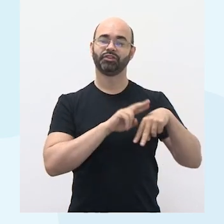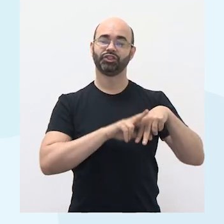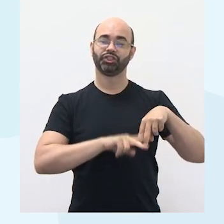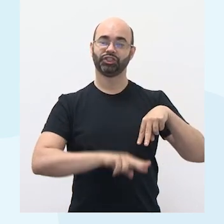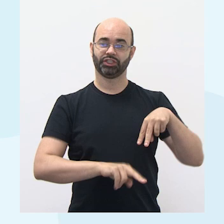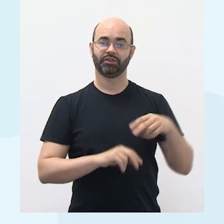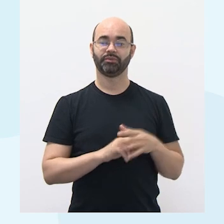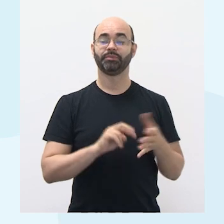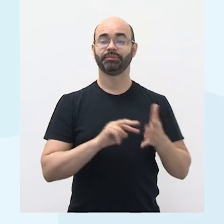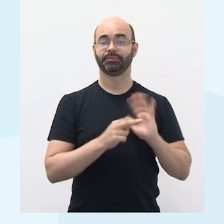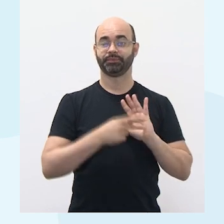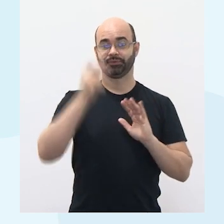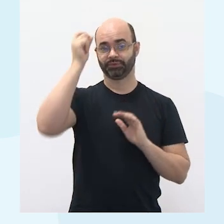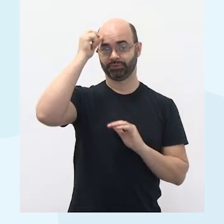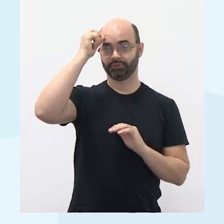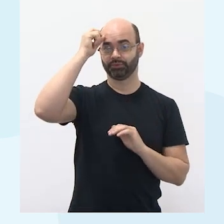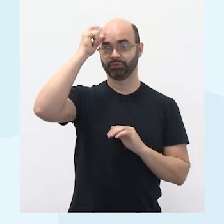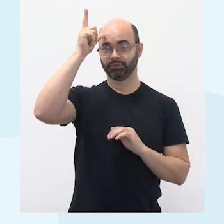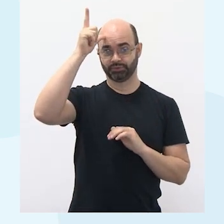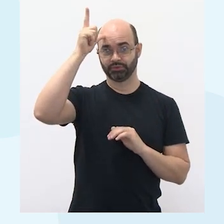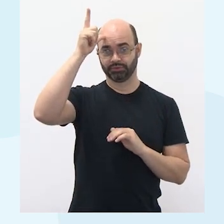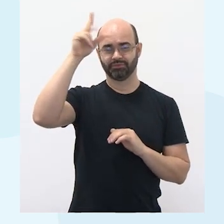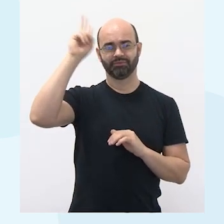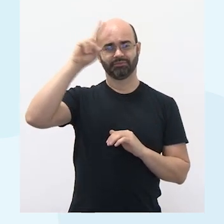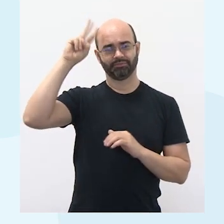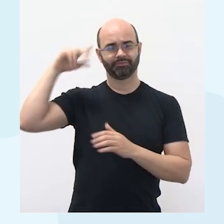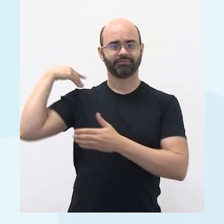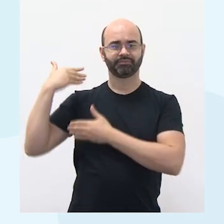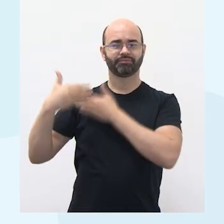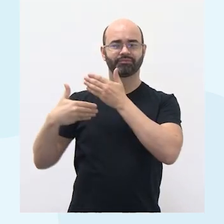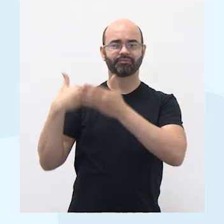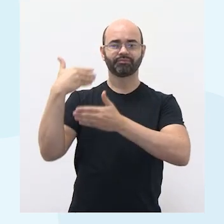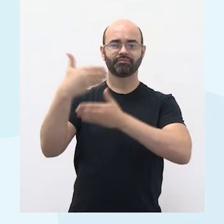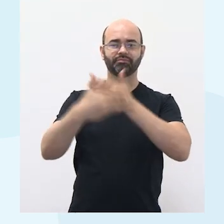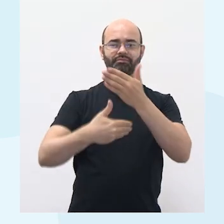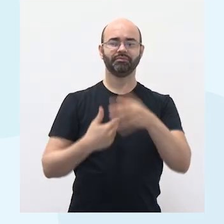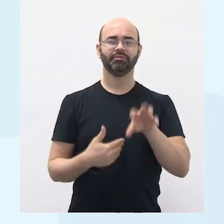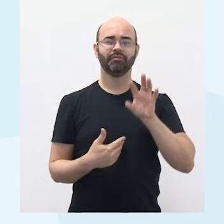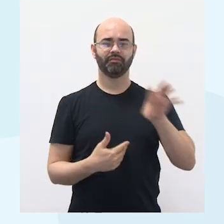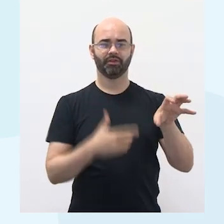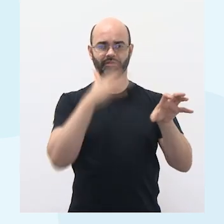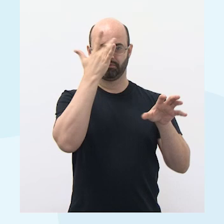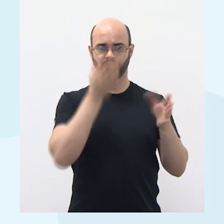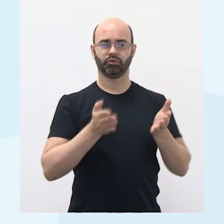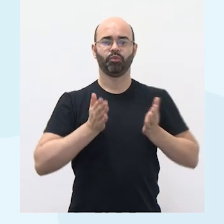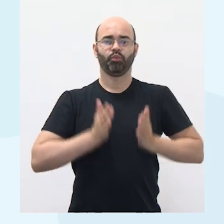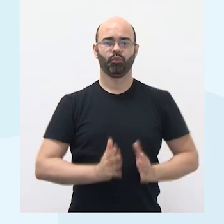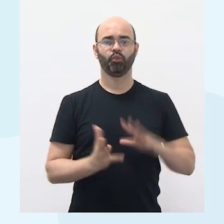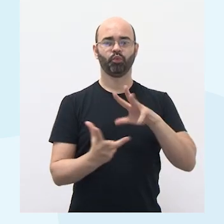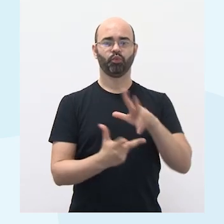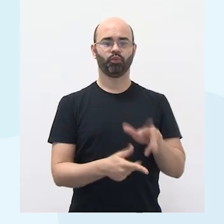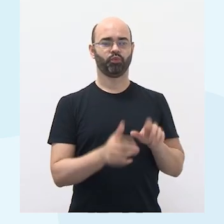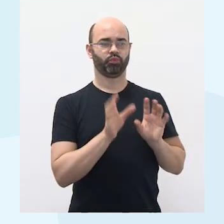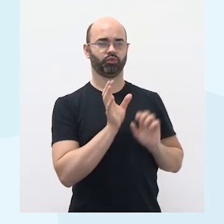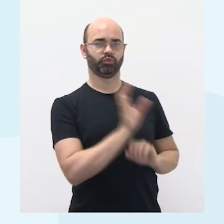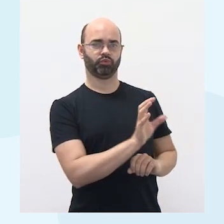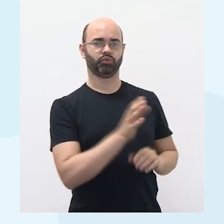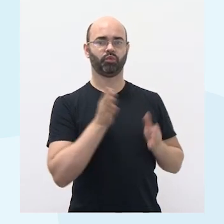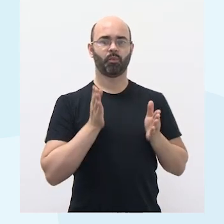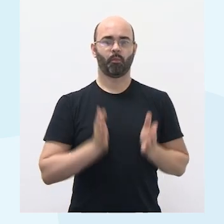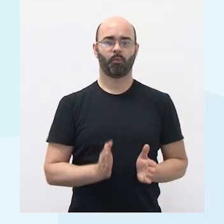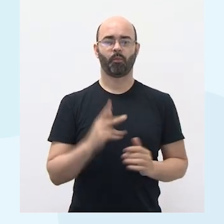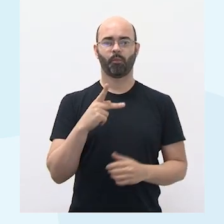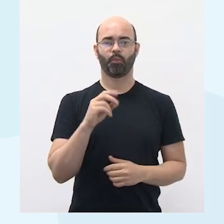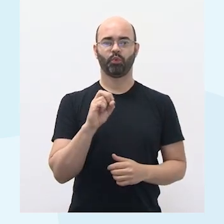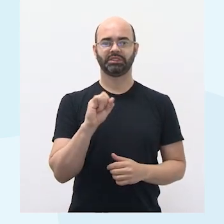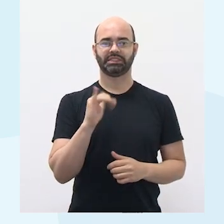dispositivo cultural constituído historicamente, que classifica e posiciona no mundo a partir da relação